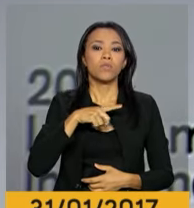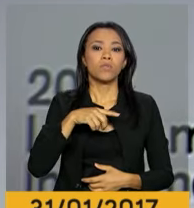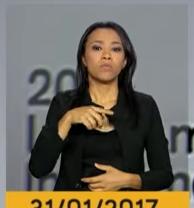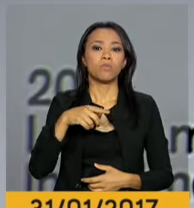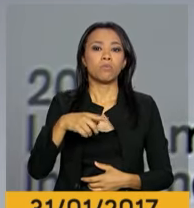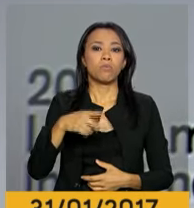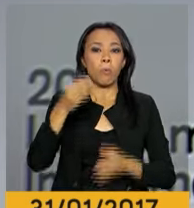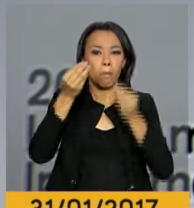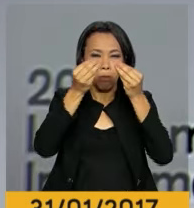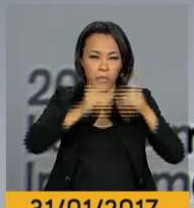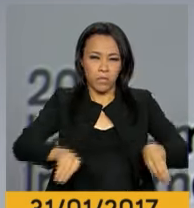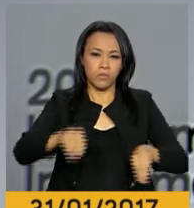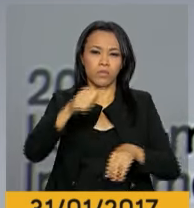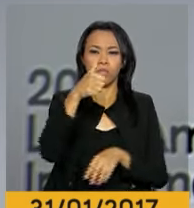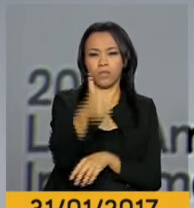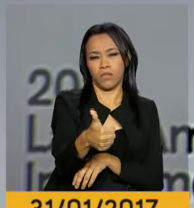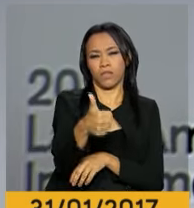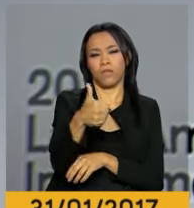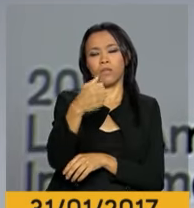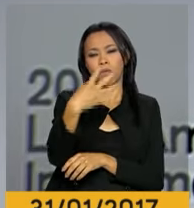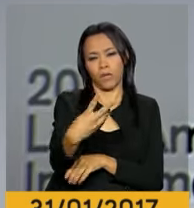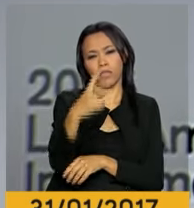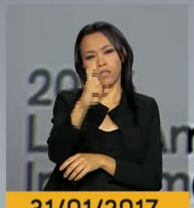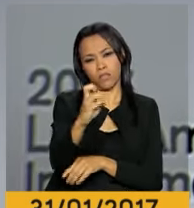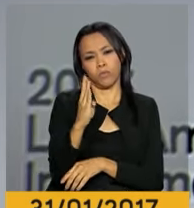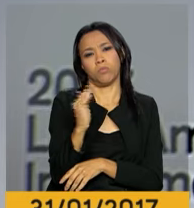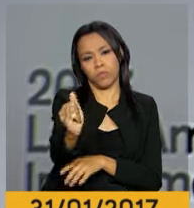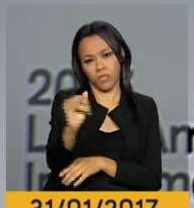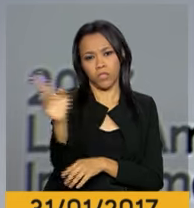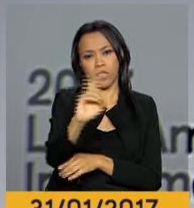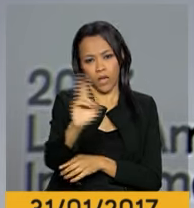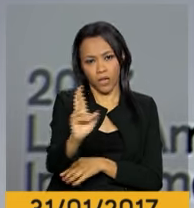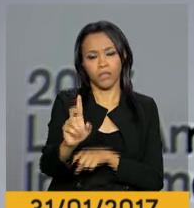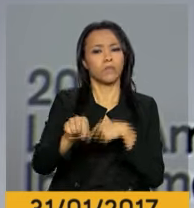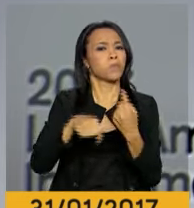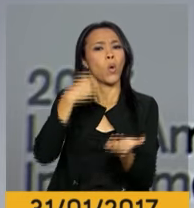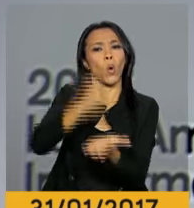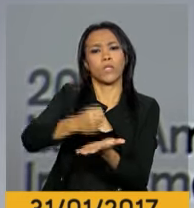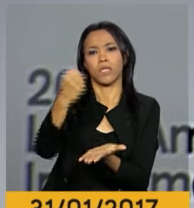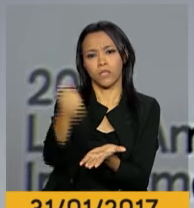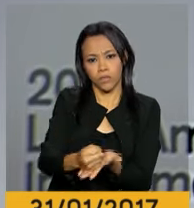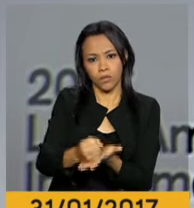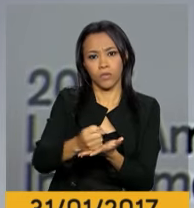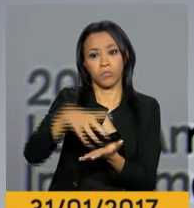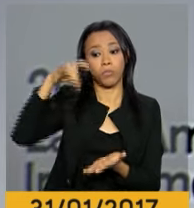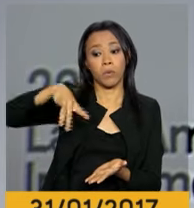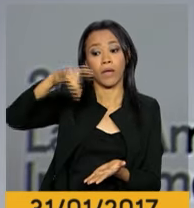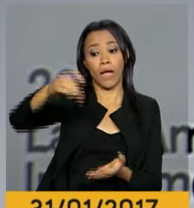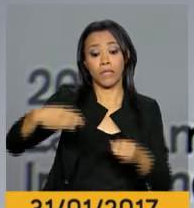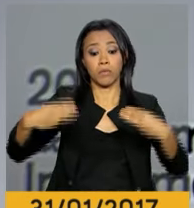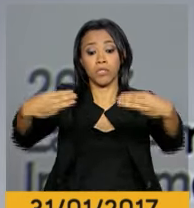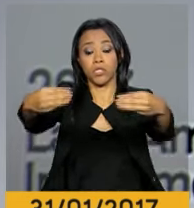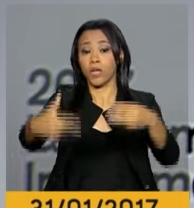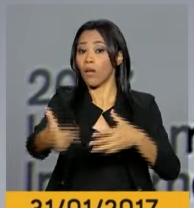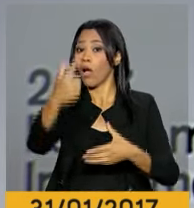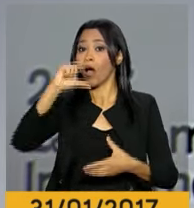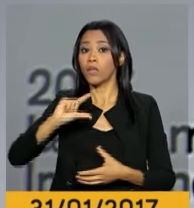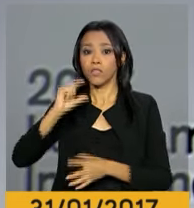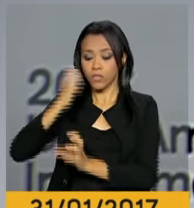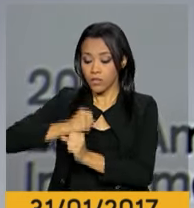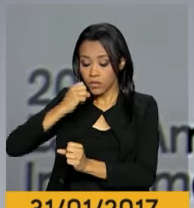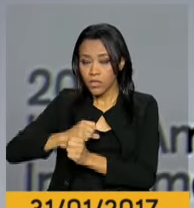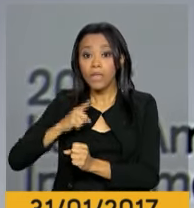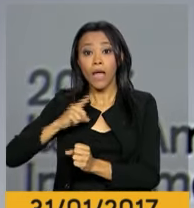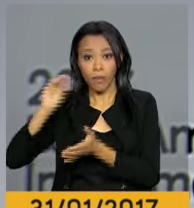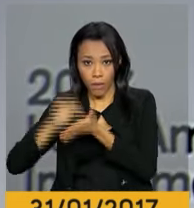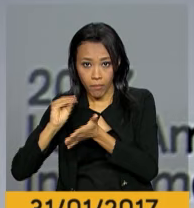comprometimento 145 bilhões deais com contratações pelos Ministérios sem que houvesse dotação orçamentária